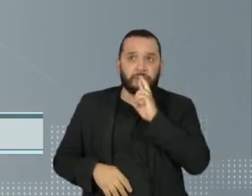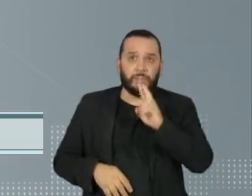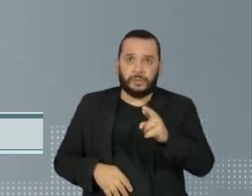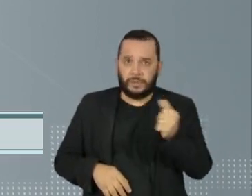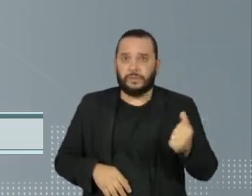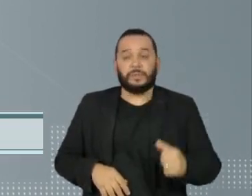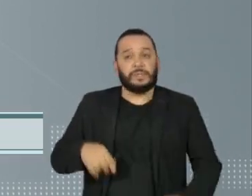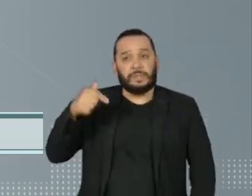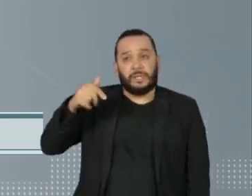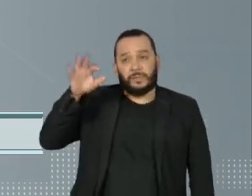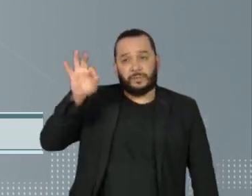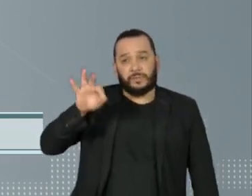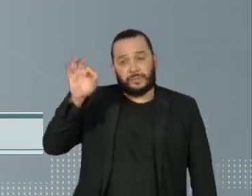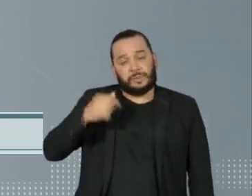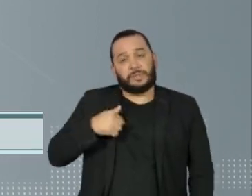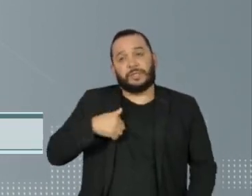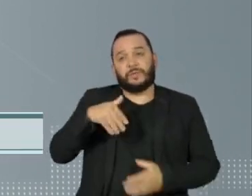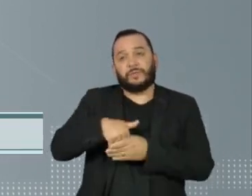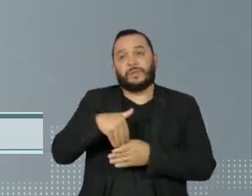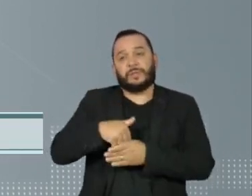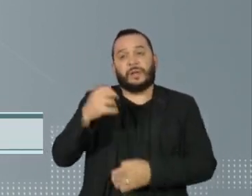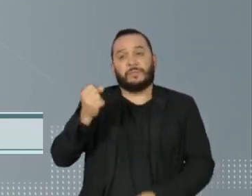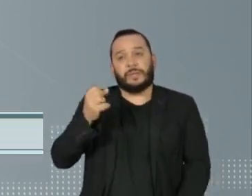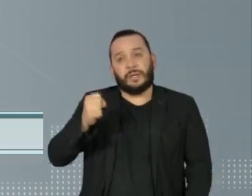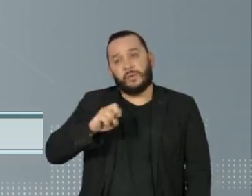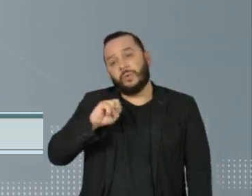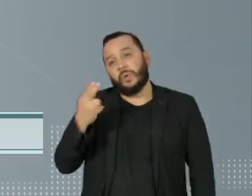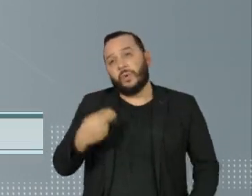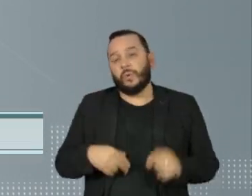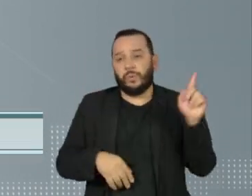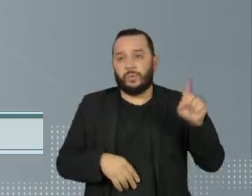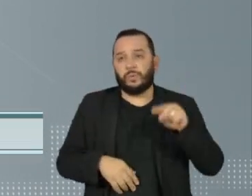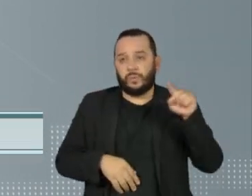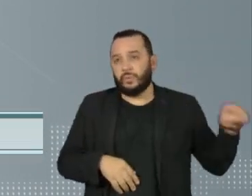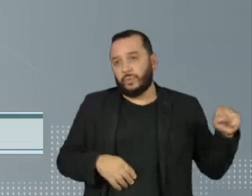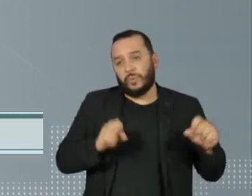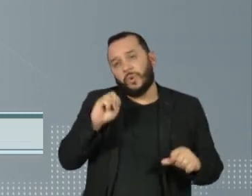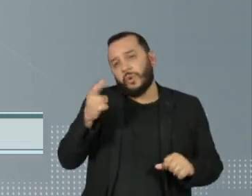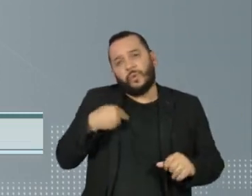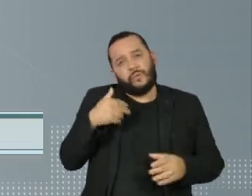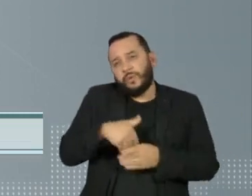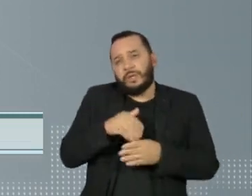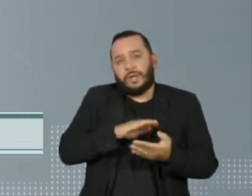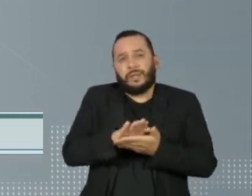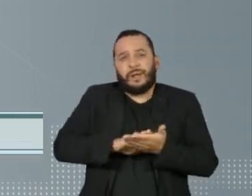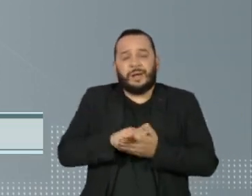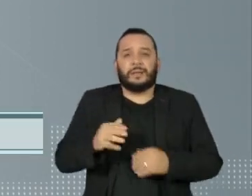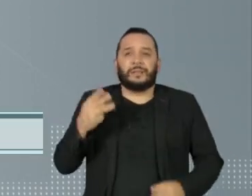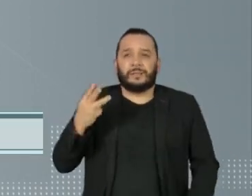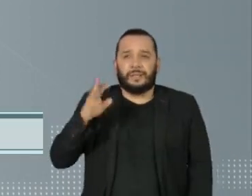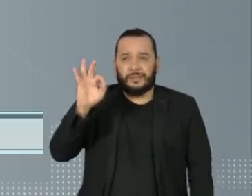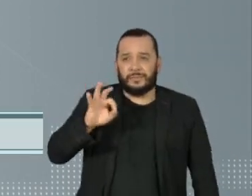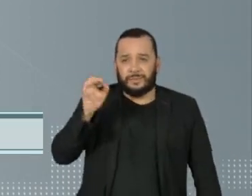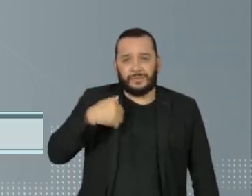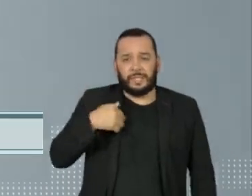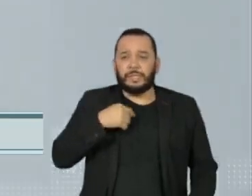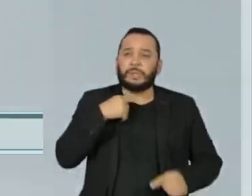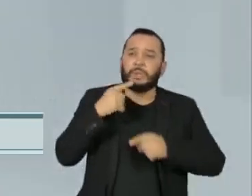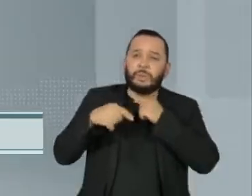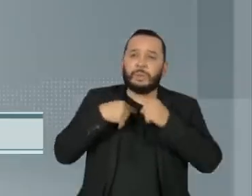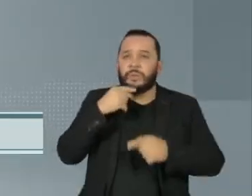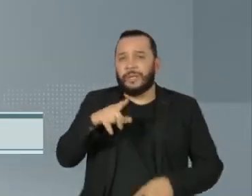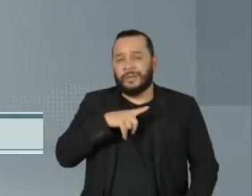sete porcento declararam que pretendem votar em branco ou anular o voto ou não voltar três por cento disseram estar